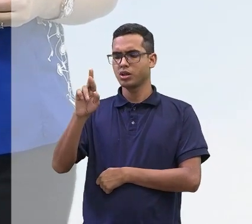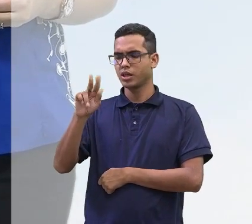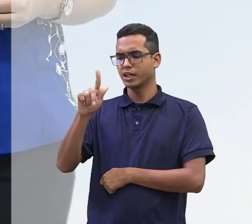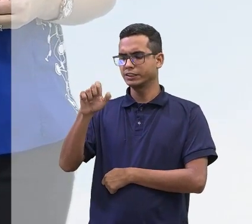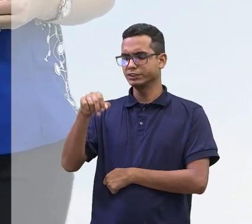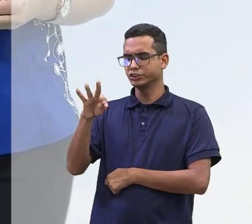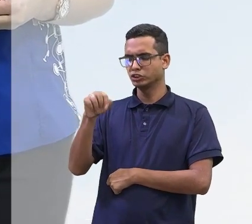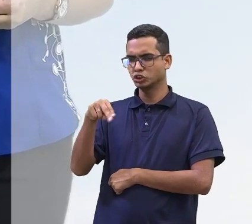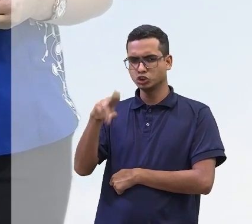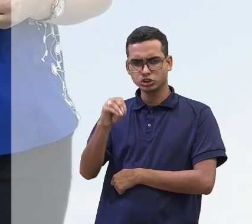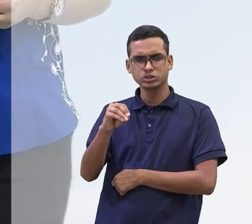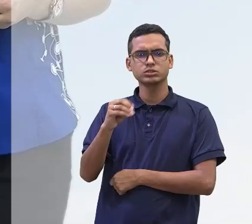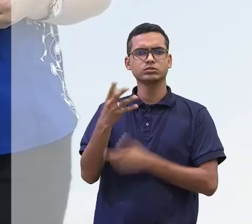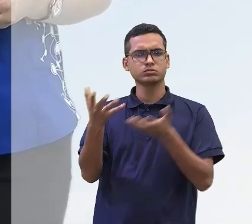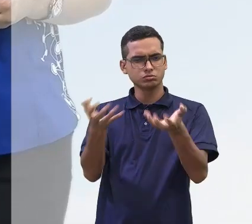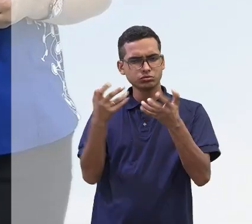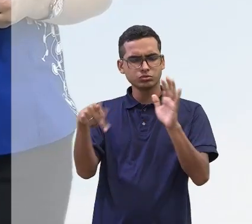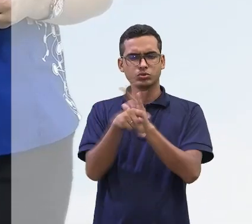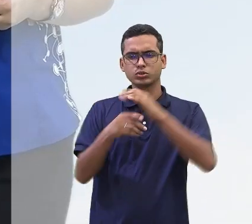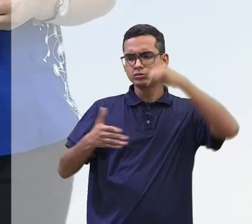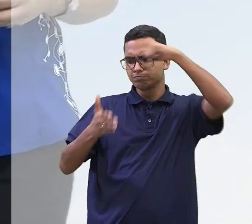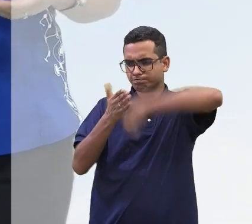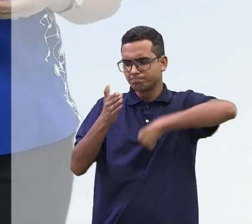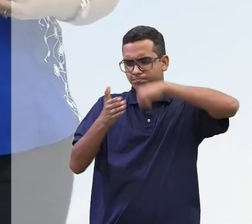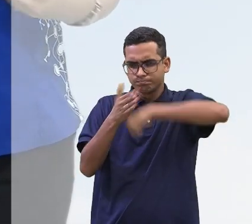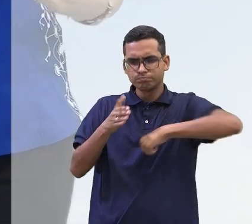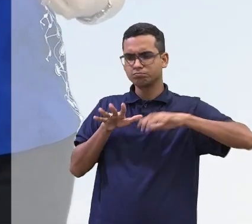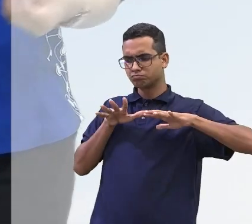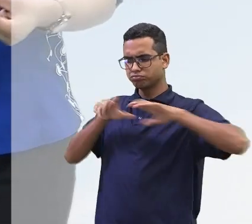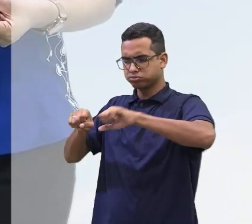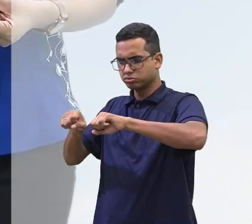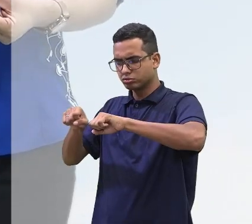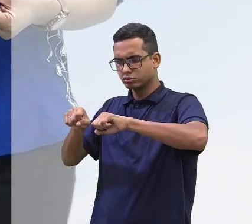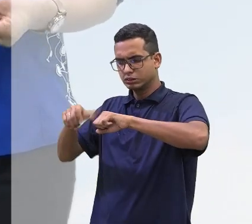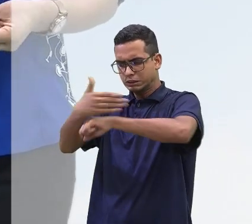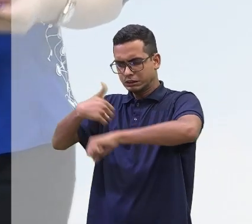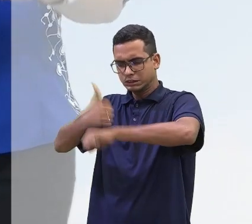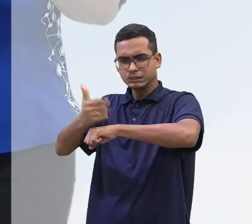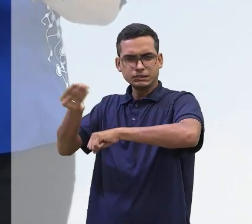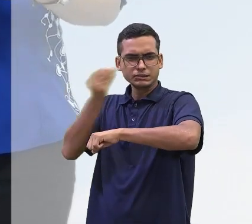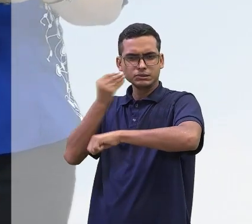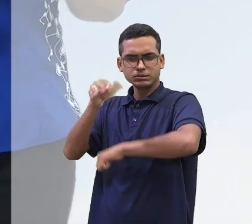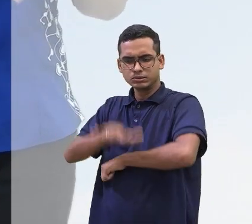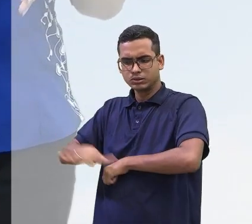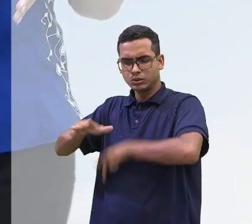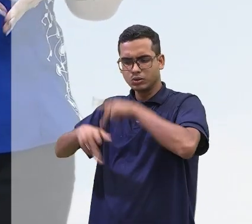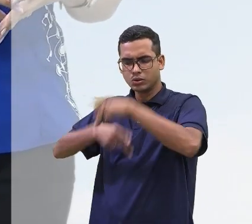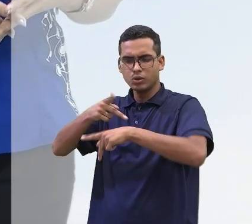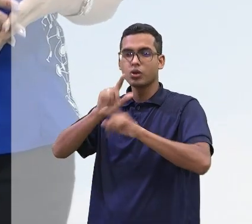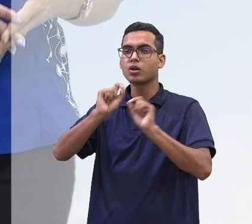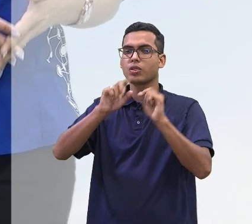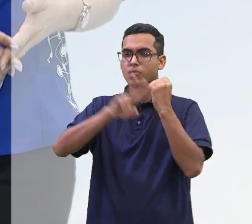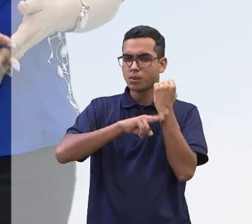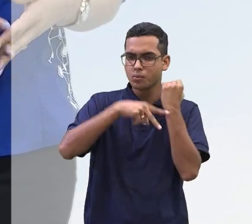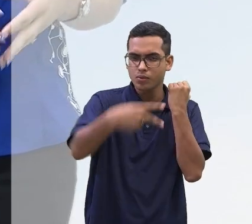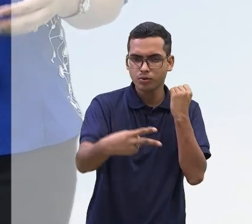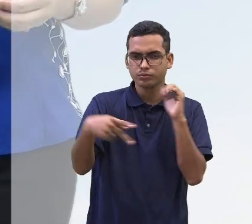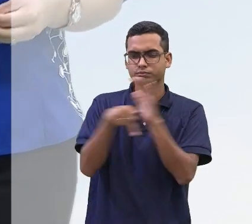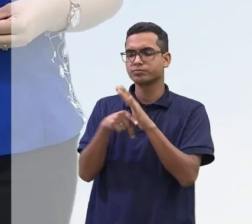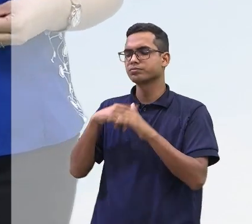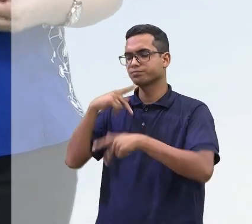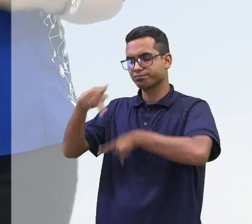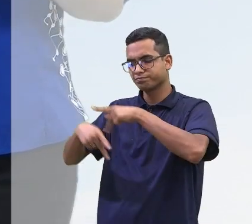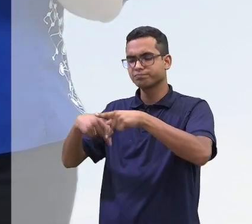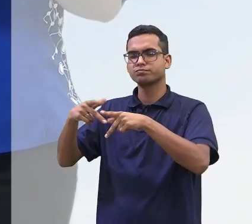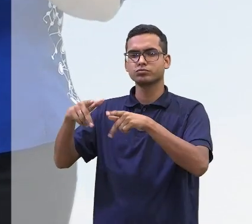brigar, vai querer conquistar o território do povo Mapuche. O que isso vai ocasionar, Claro, o povo Mapuche vai perder territórios,